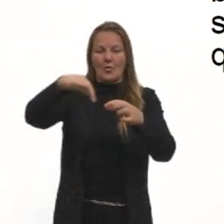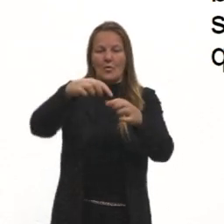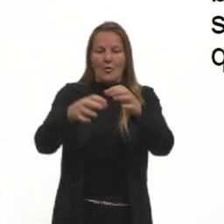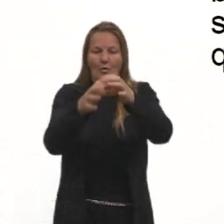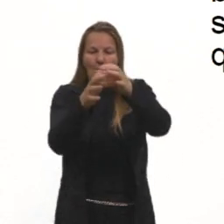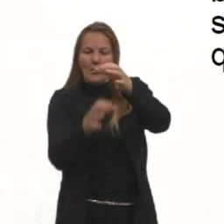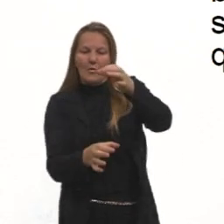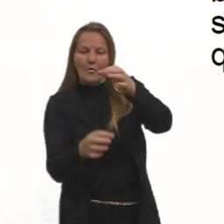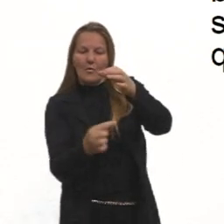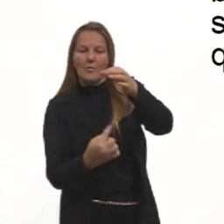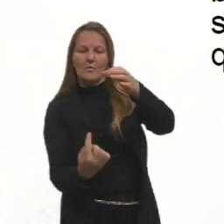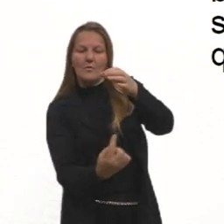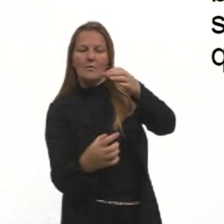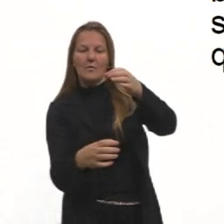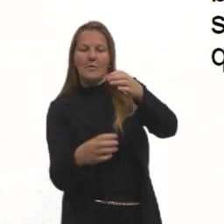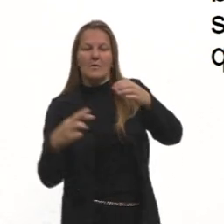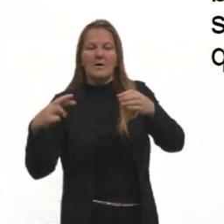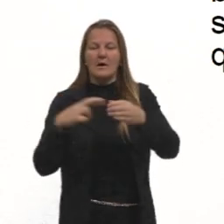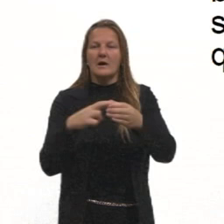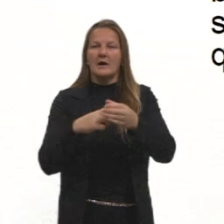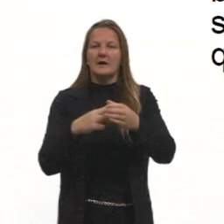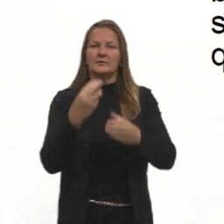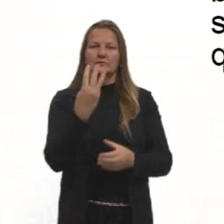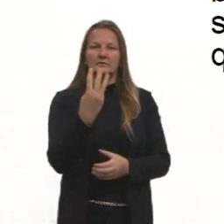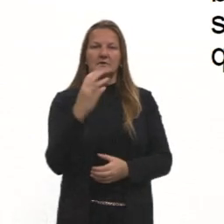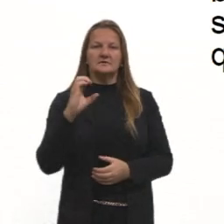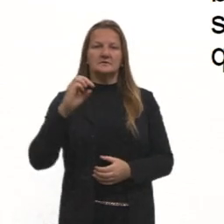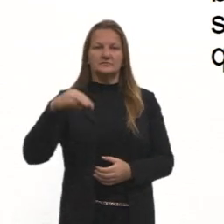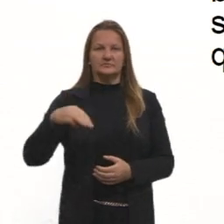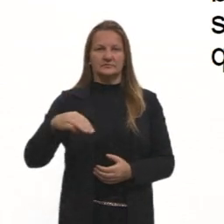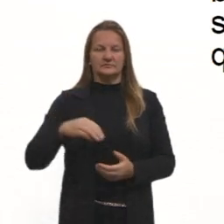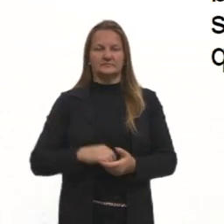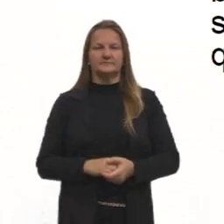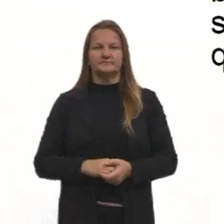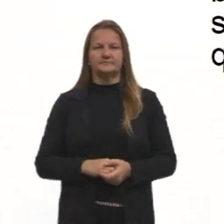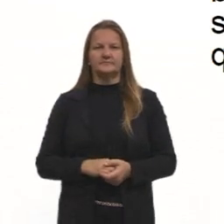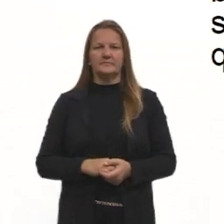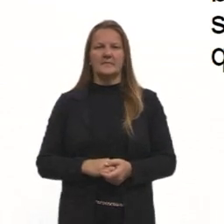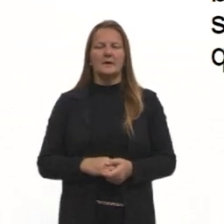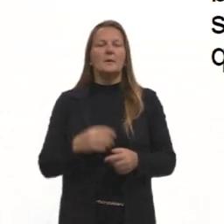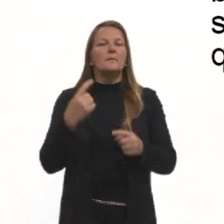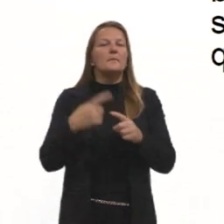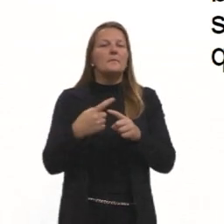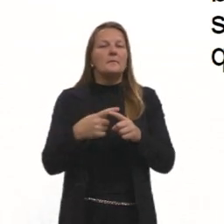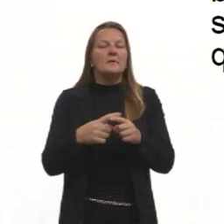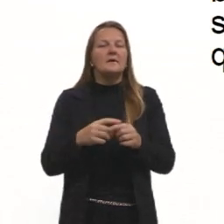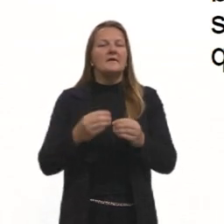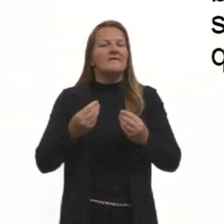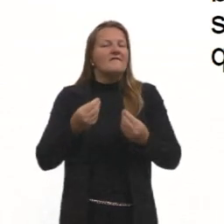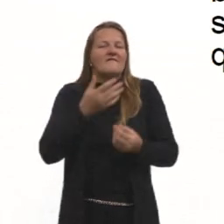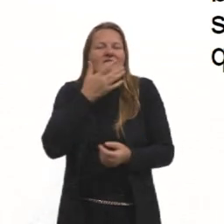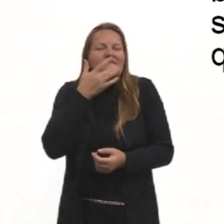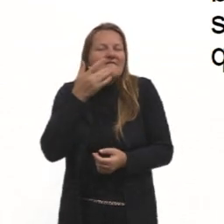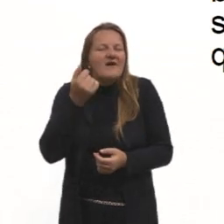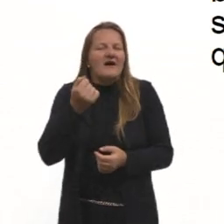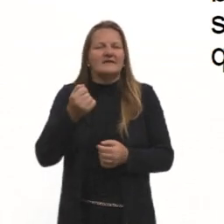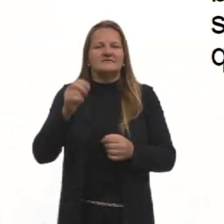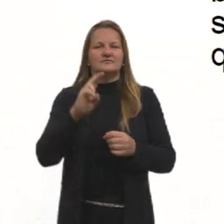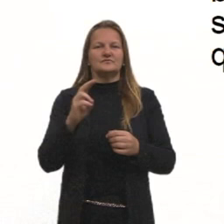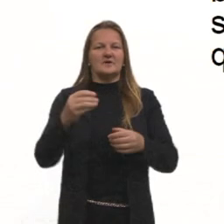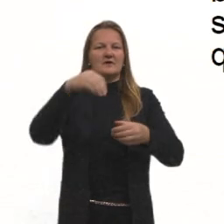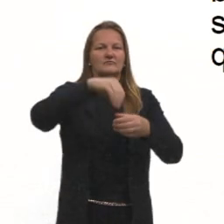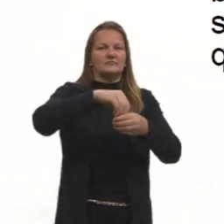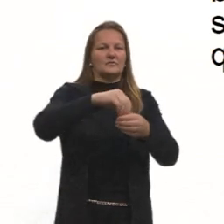de medida do raio igual a 3 cm para maior conforto no interior do box